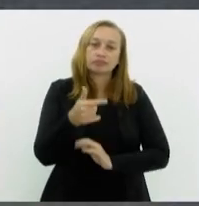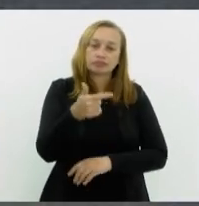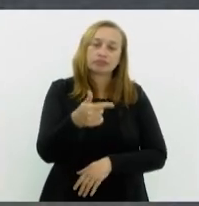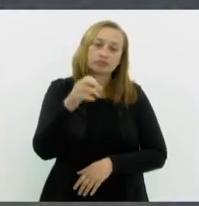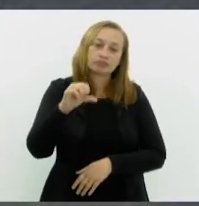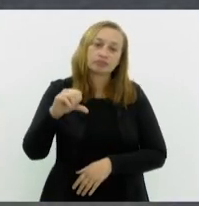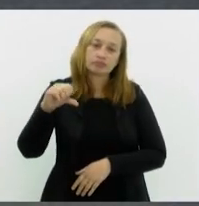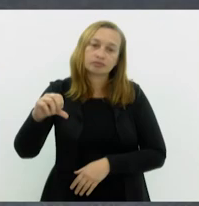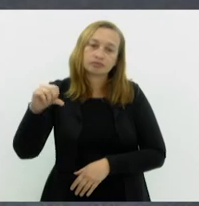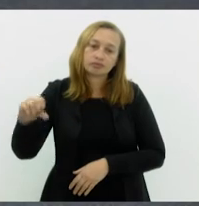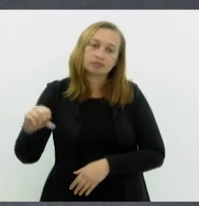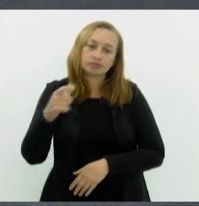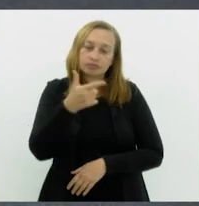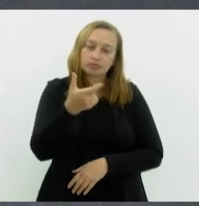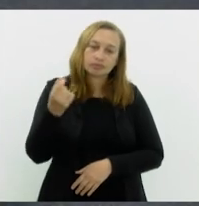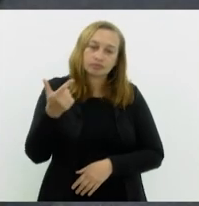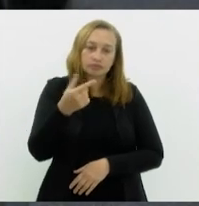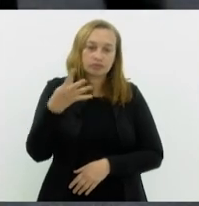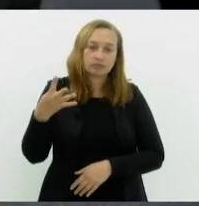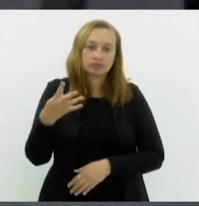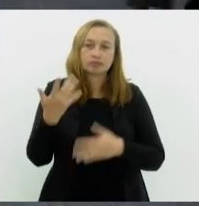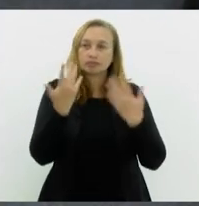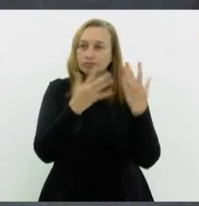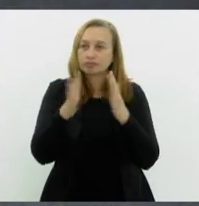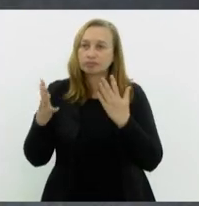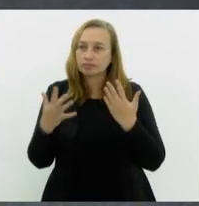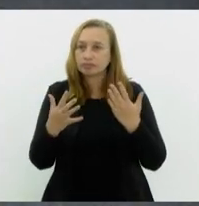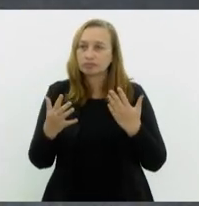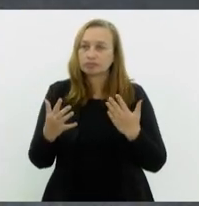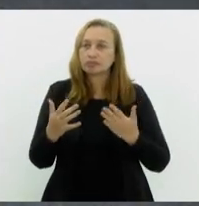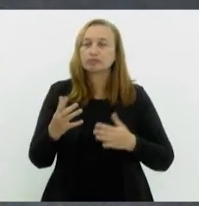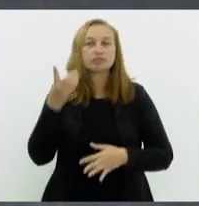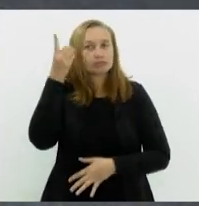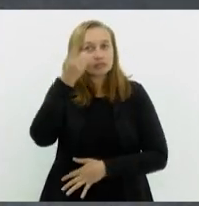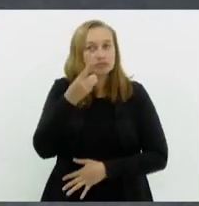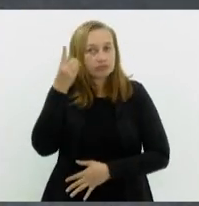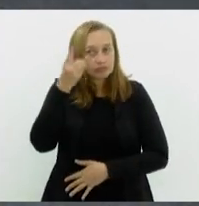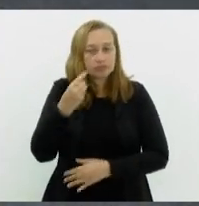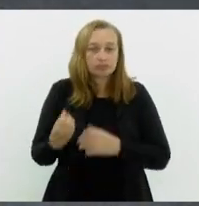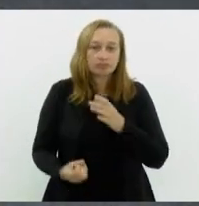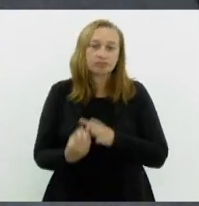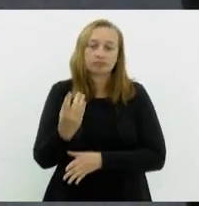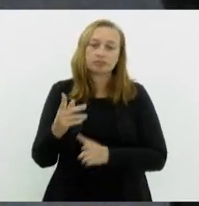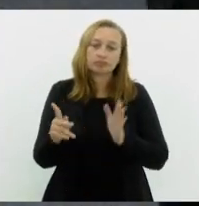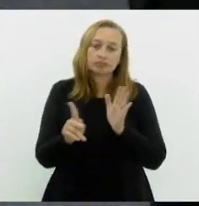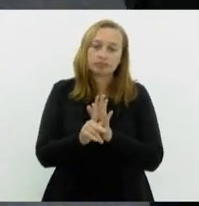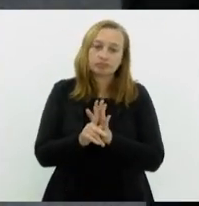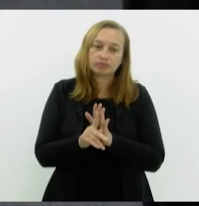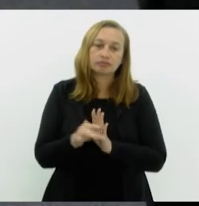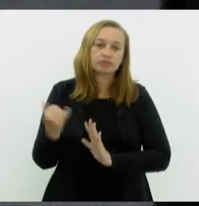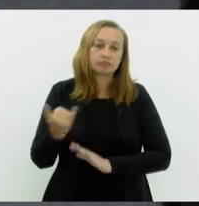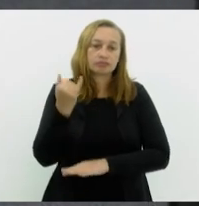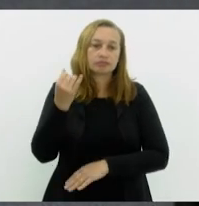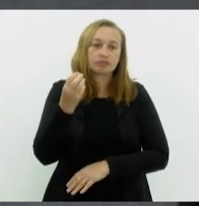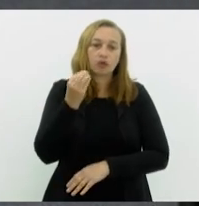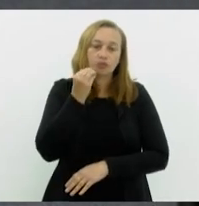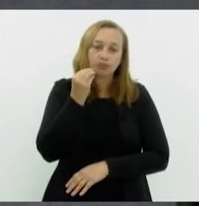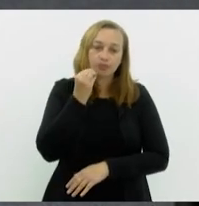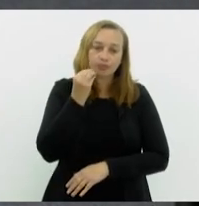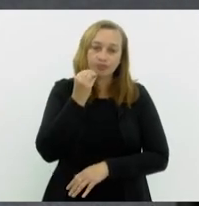2999 de 2024. Parabenizar os autores pela iniciativa. Acho que é importante a gente dar a oportunidade das